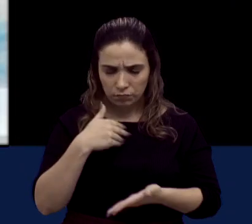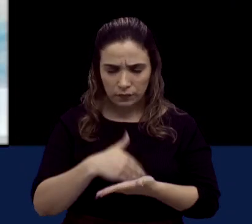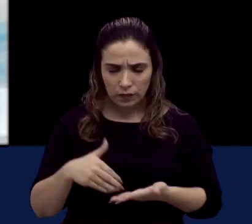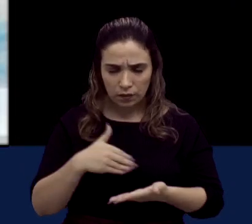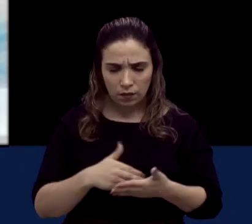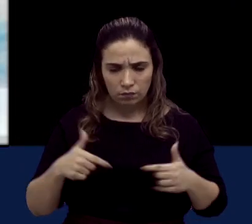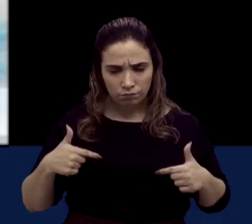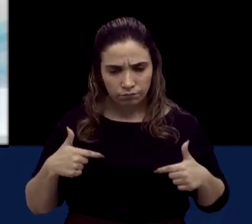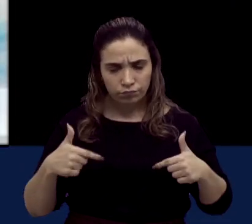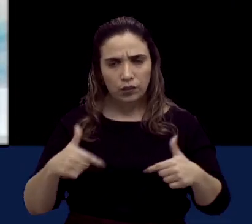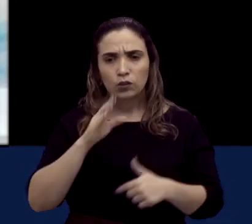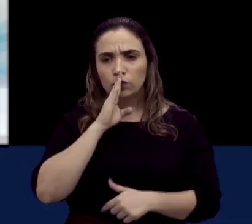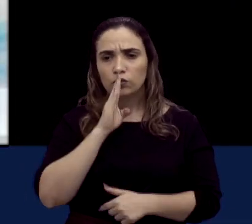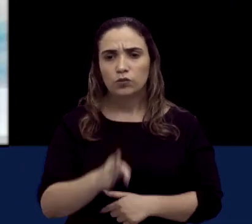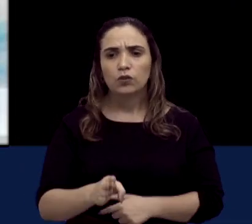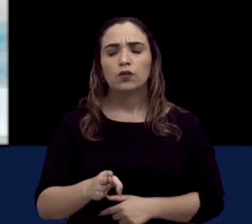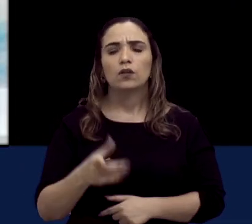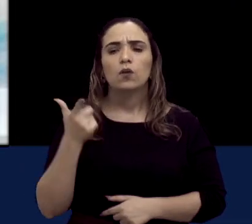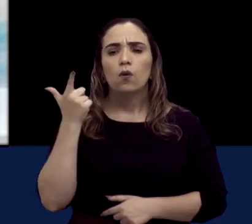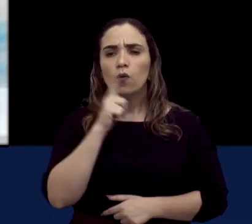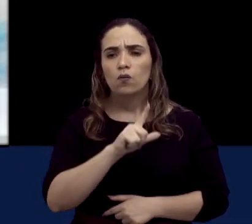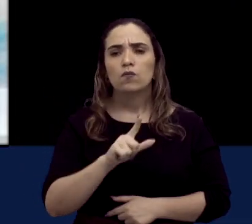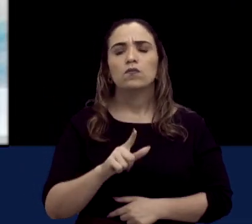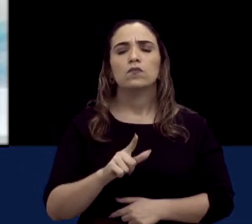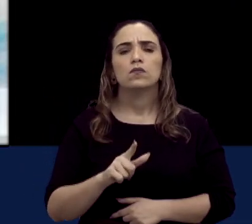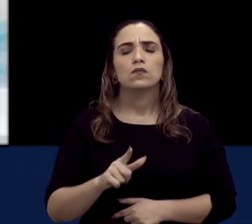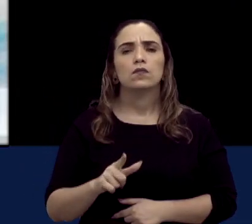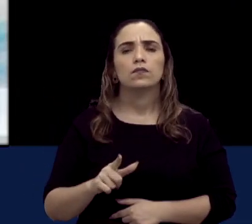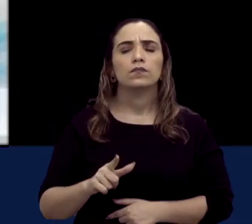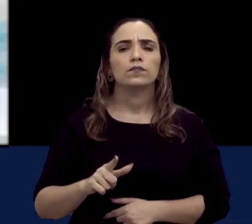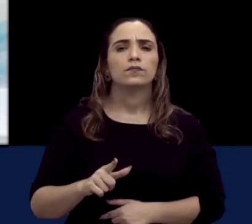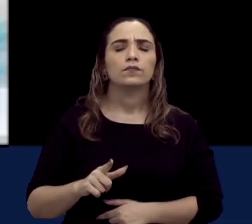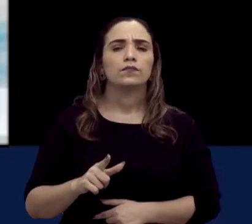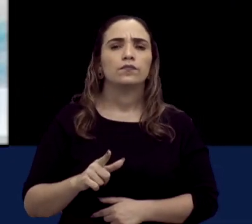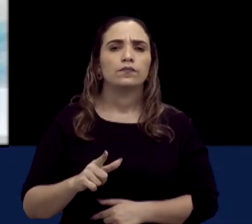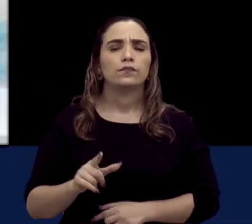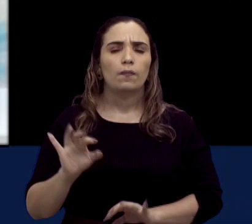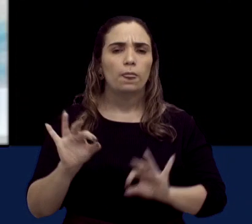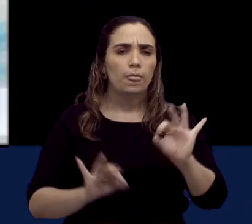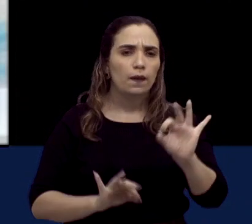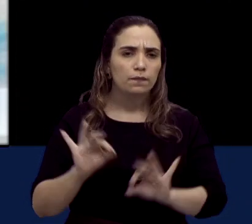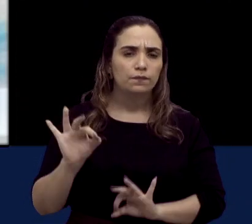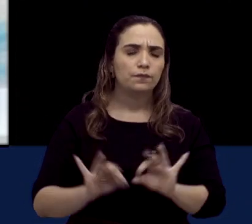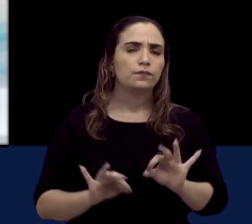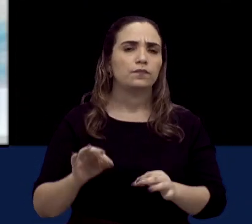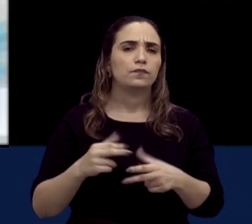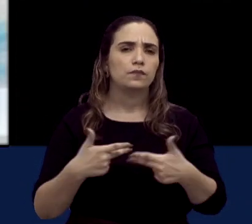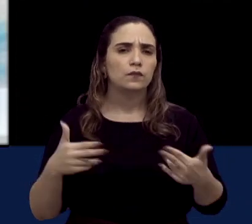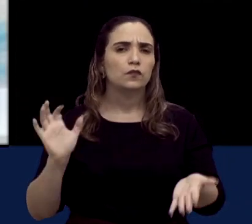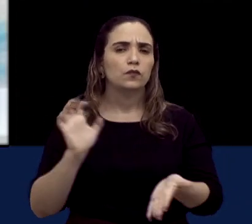administração direta, administrando tudo, do início ao fim, das diretrizes até a operacionalização?